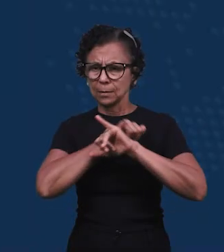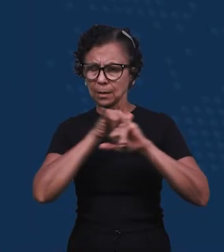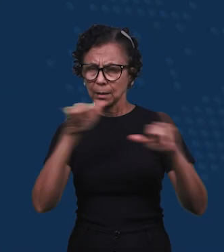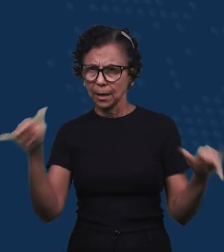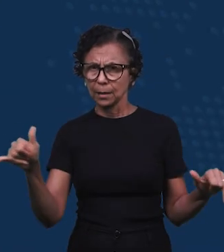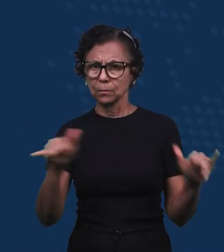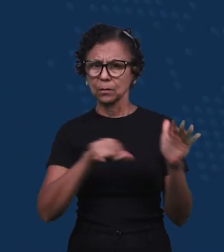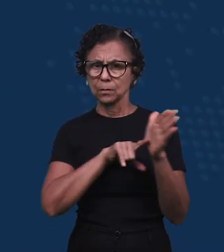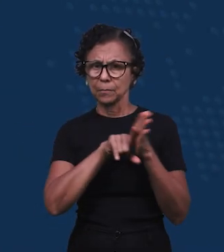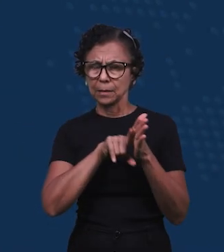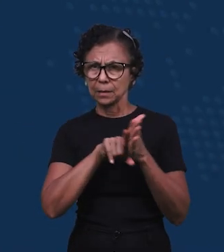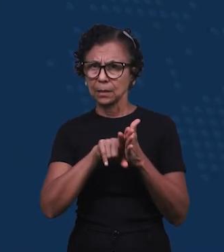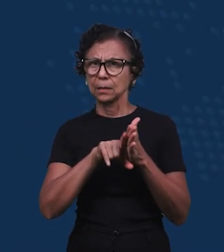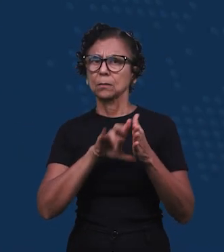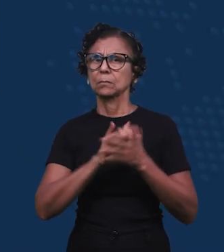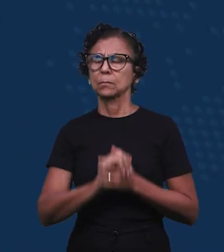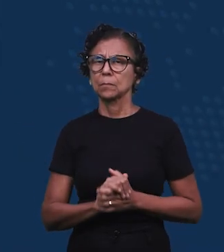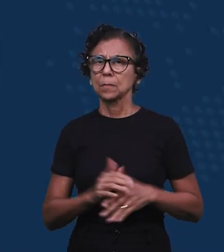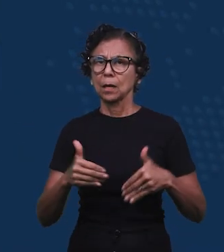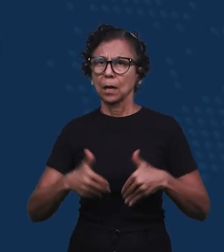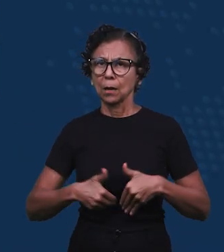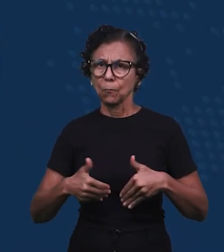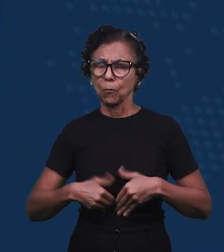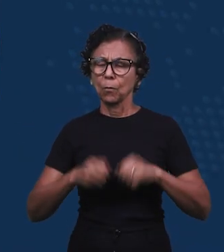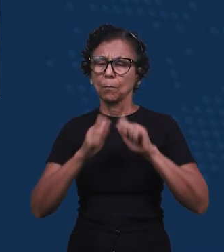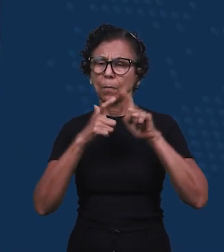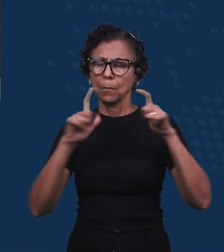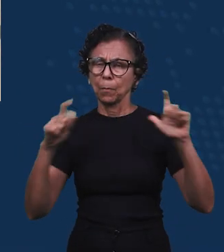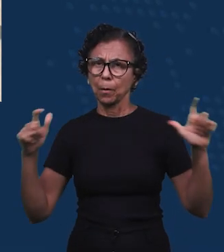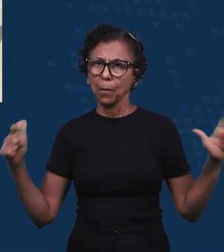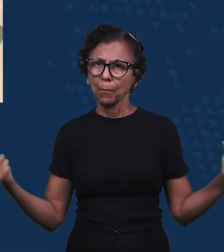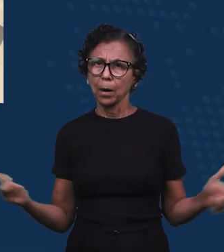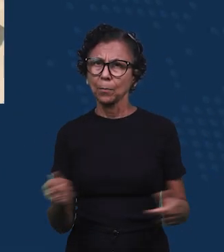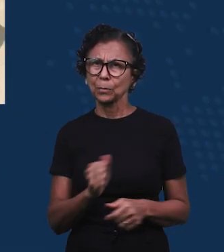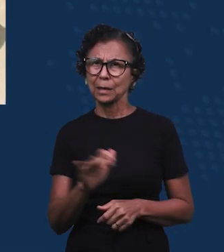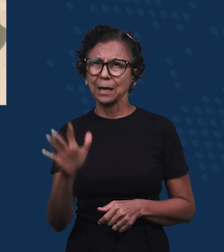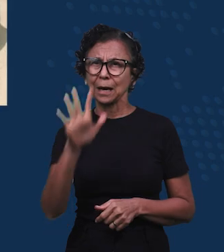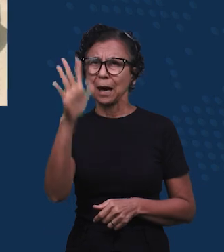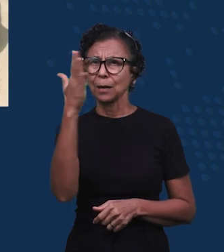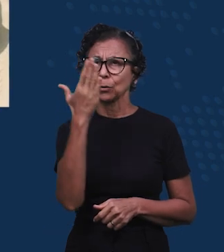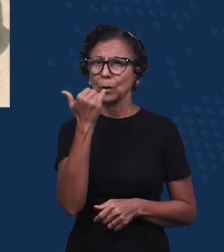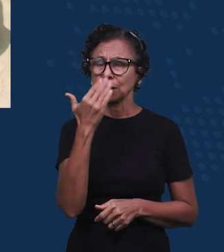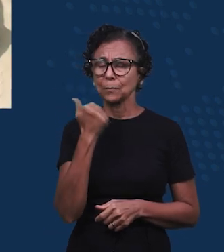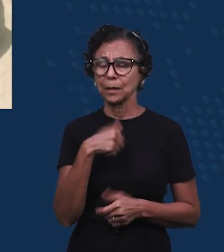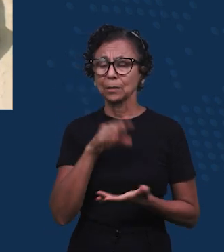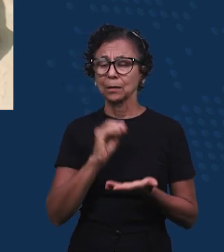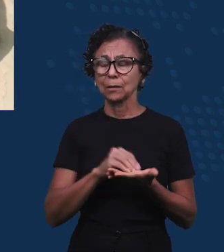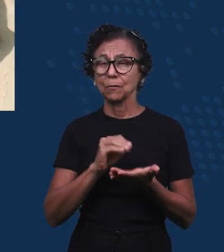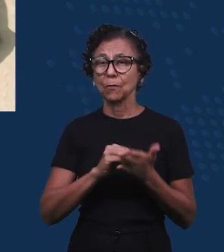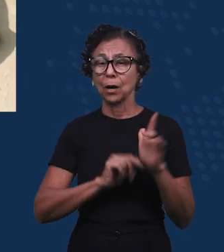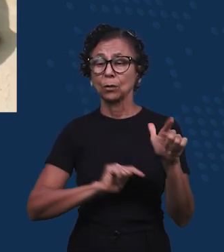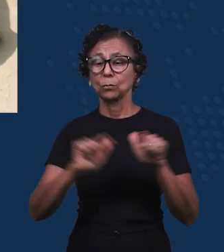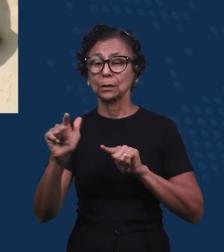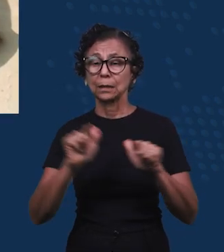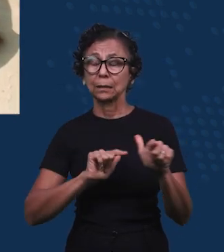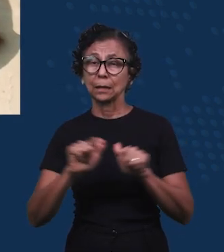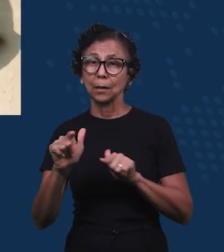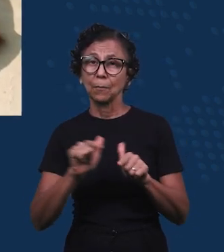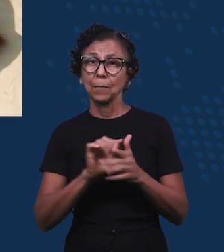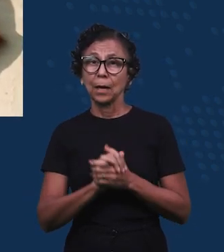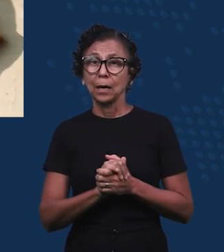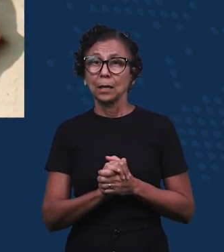a fome continua crescendo devido à alta inflação, à escassez de emprego e ao aumento das